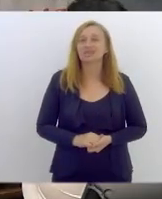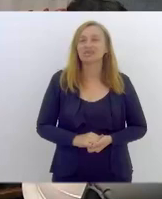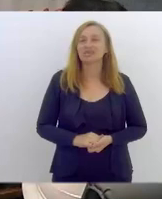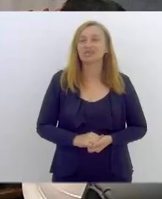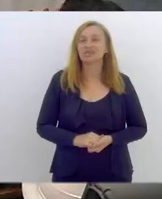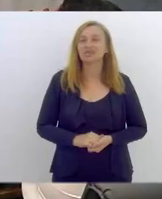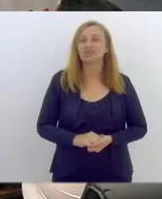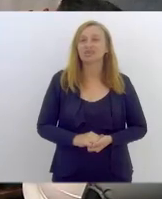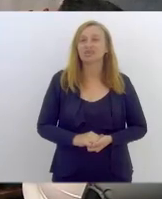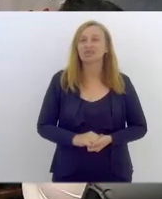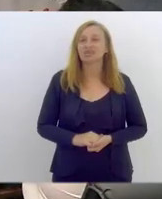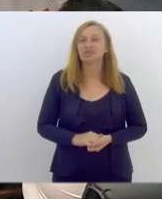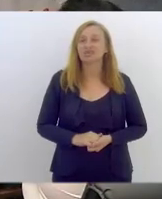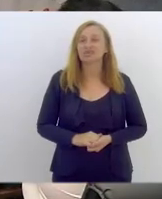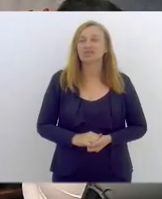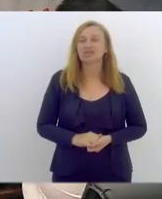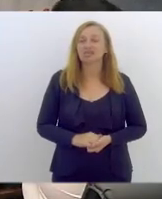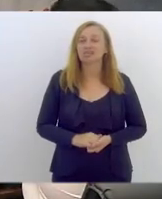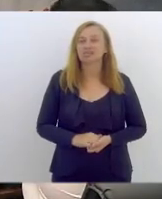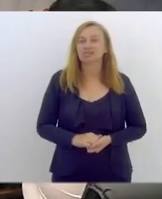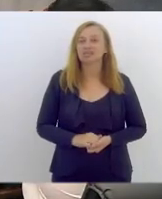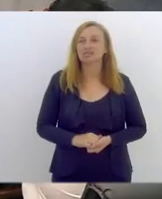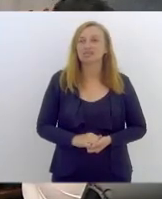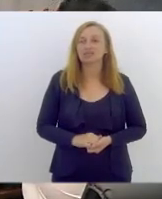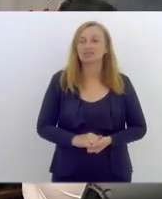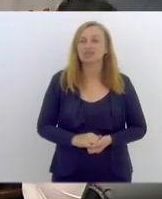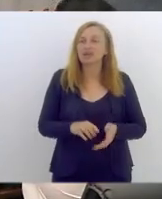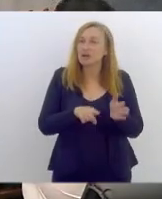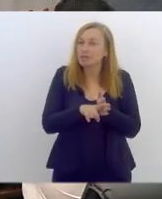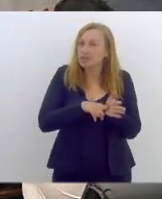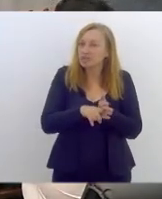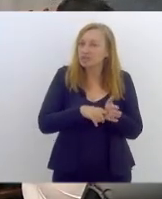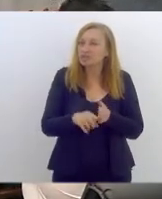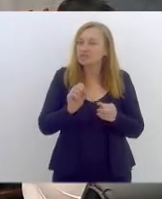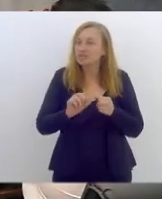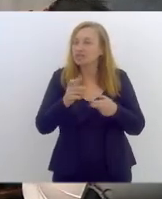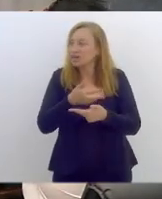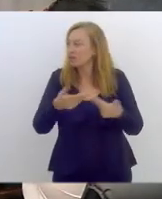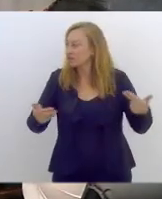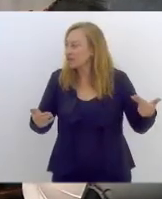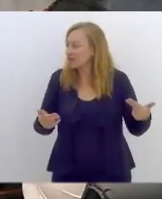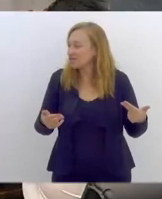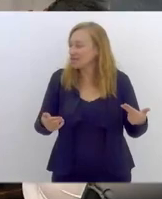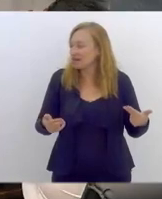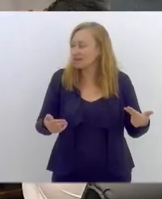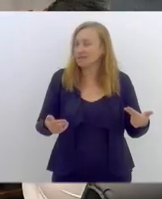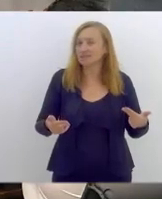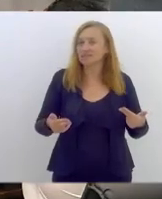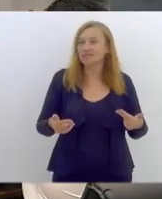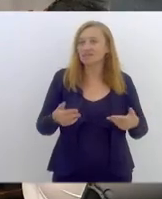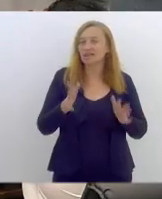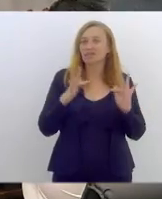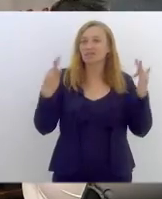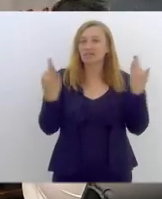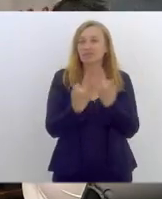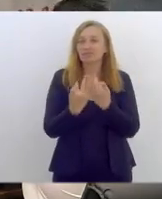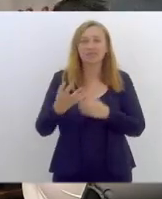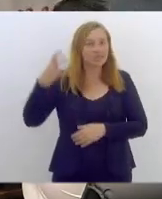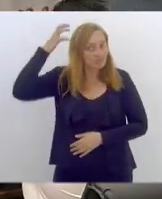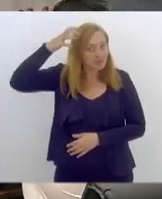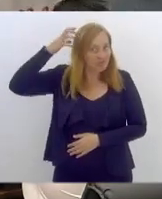com a consulta que fiz, inclusive, a várias pessoas, consultei a própria família da Marielle